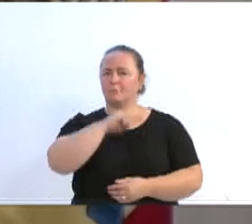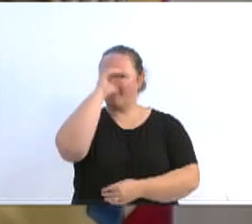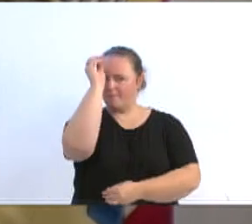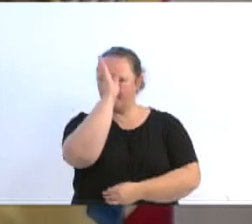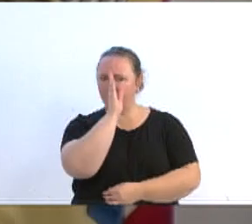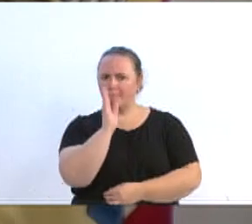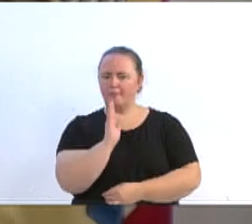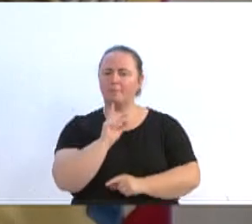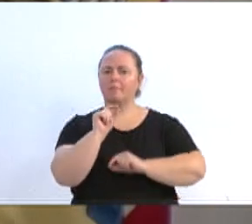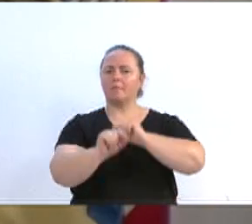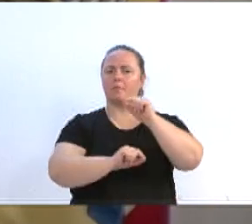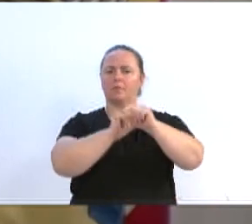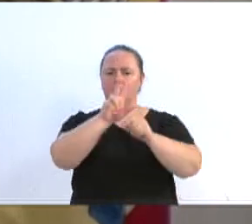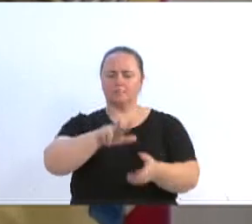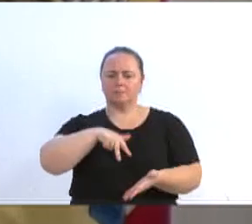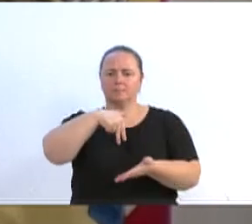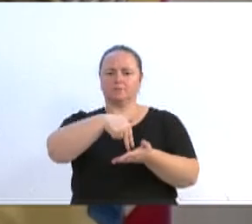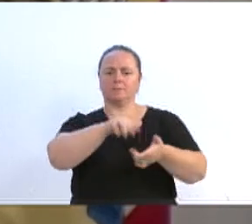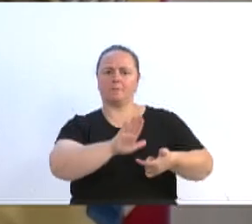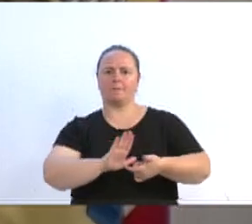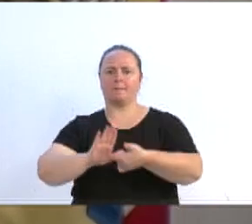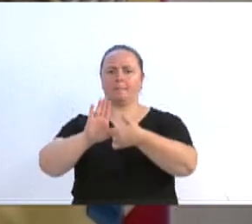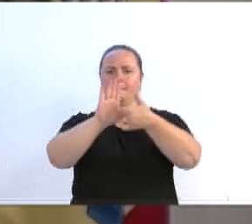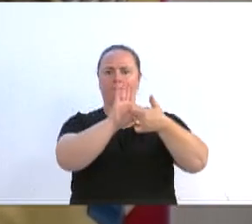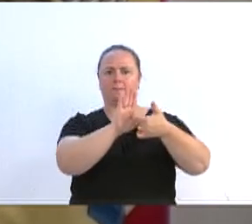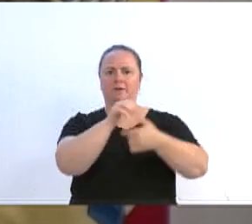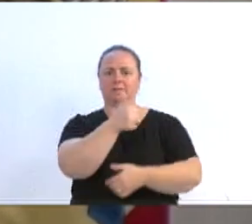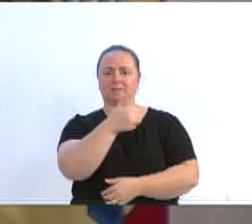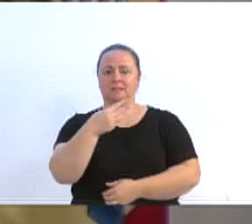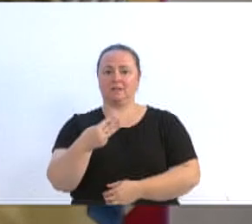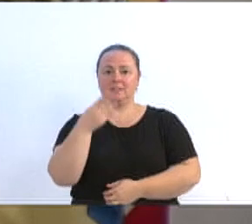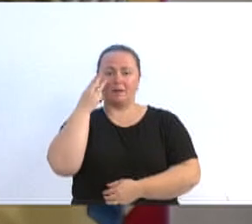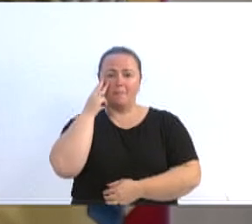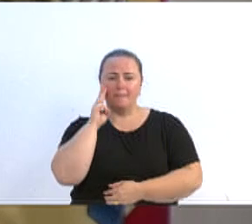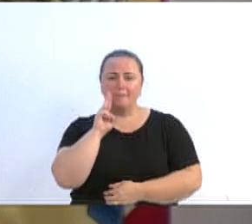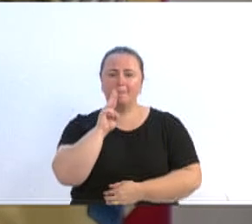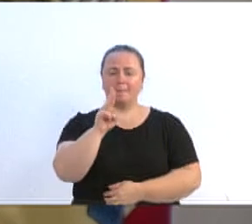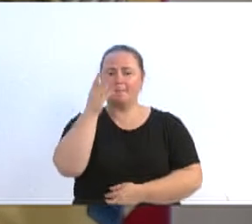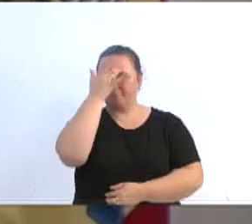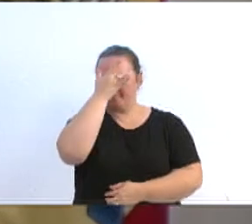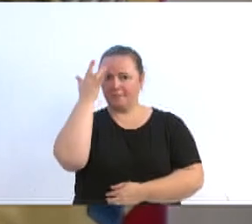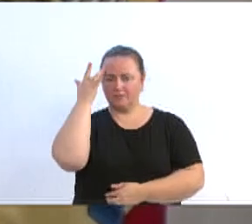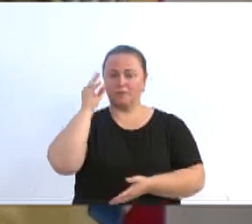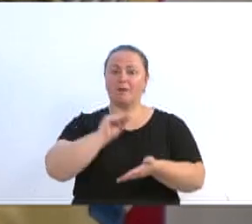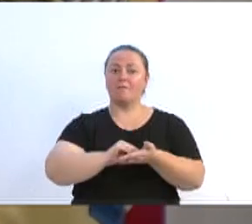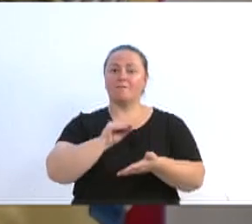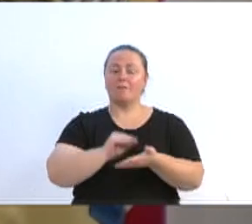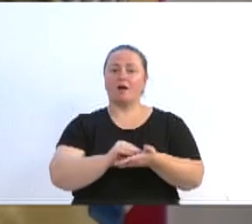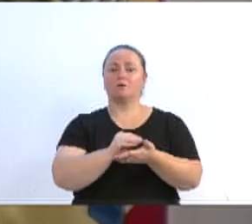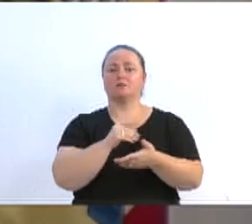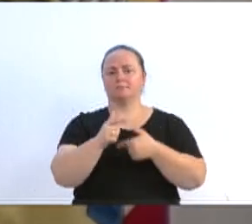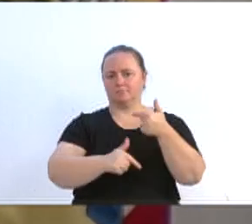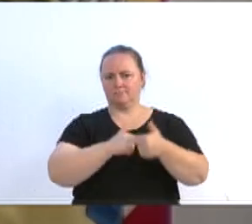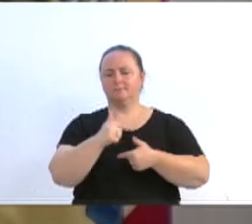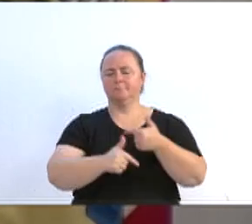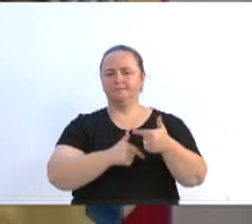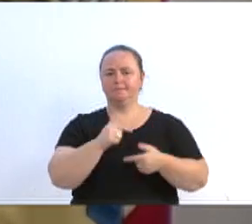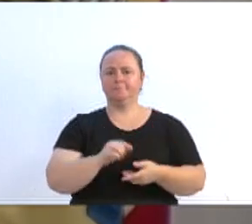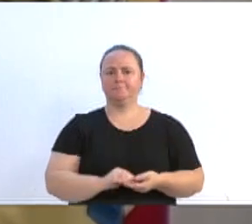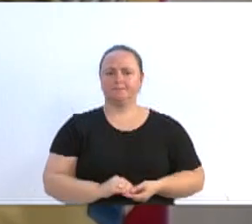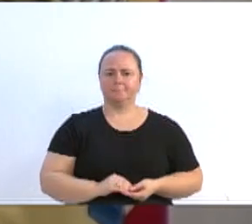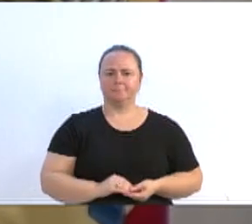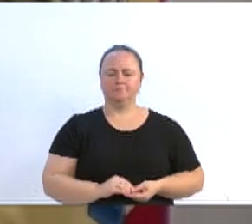ostenta um número de 13 milhões de desempregados. E mesmo que haja, senhor presidente,